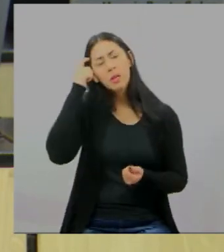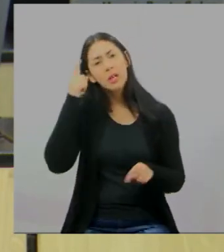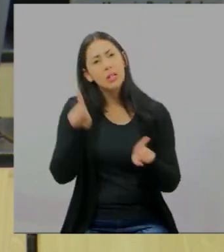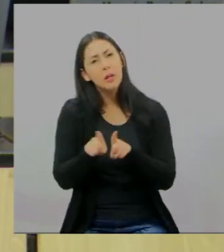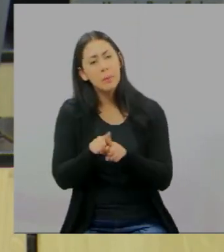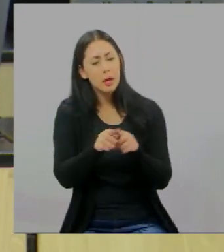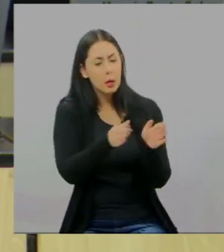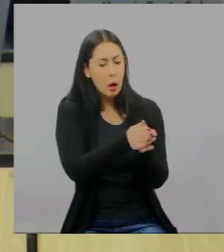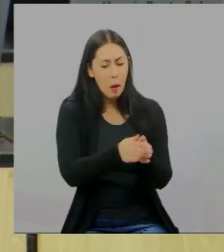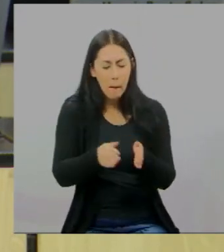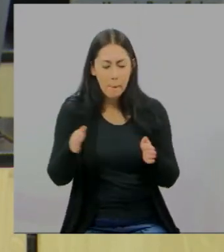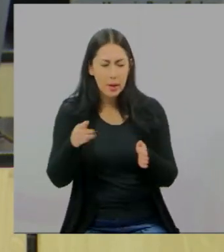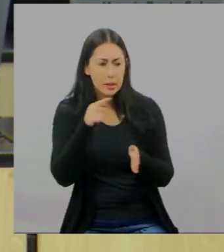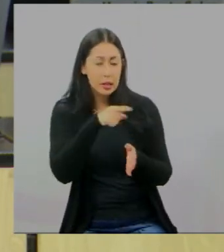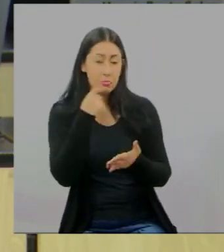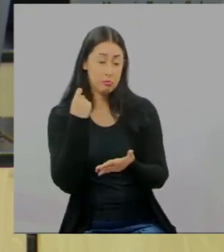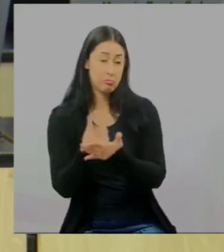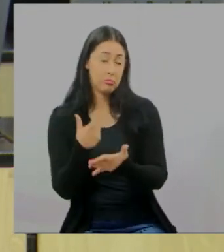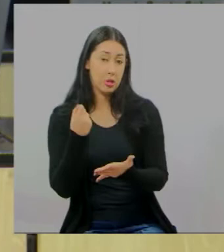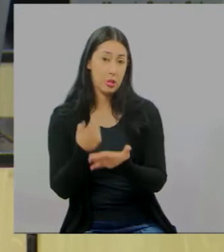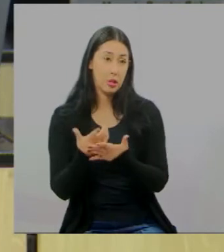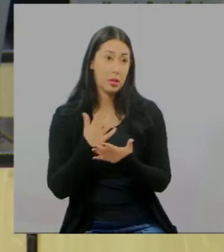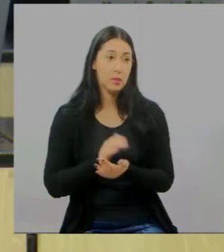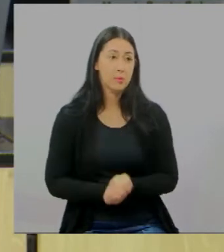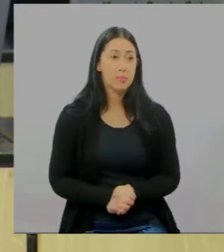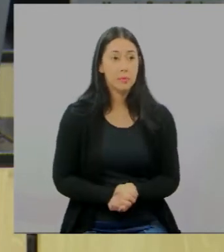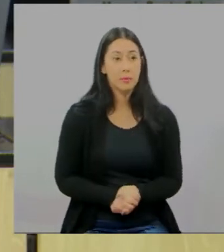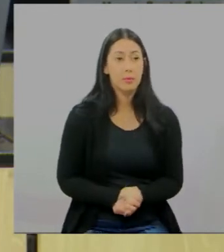para esta linha de empréstimo?